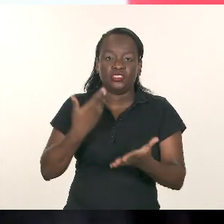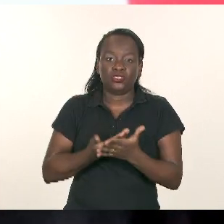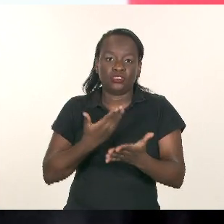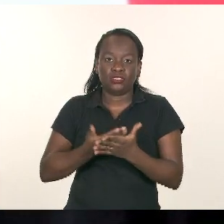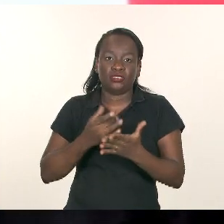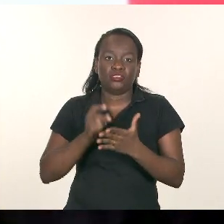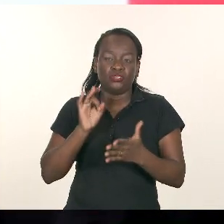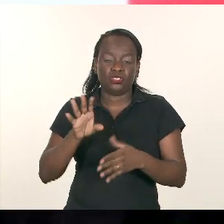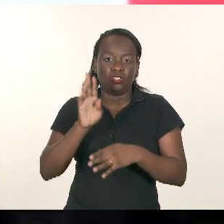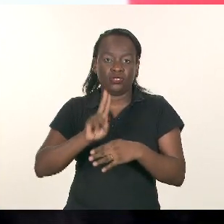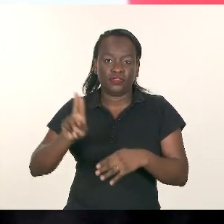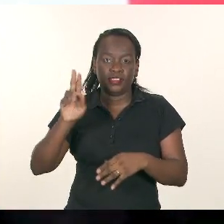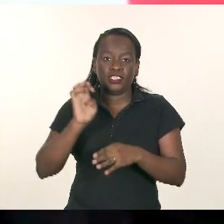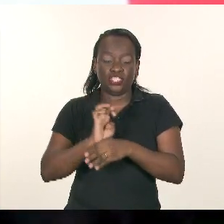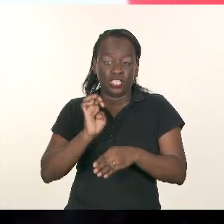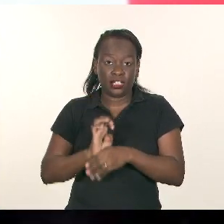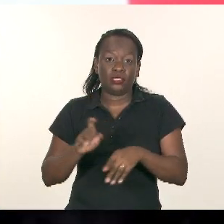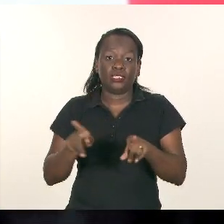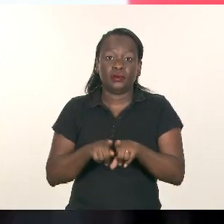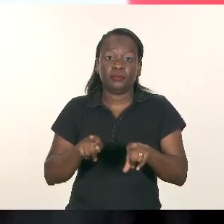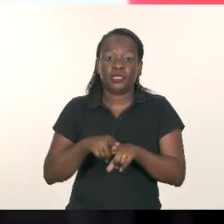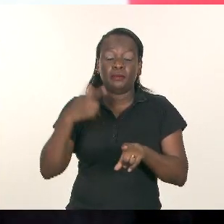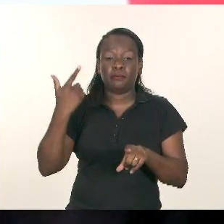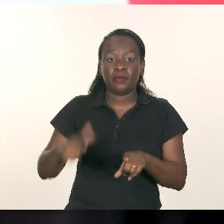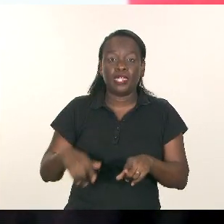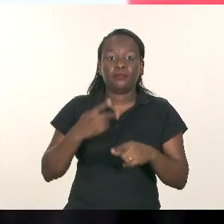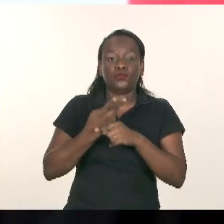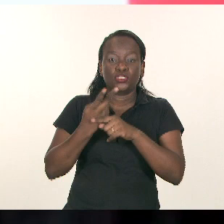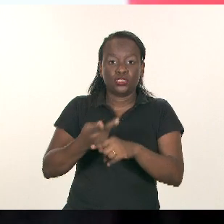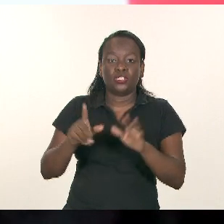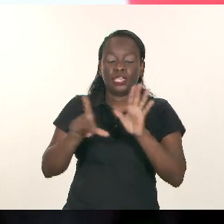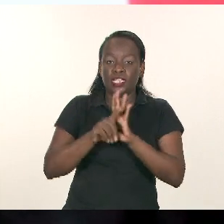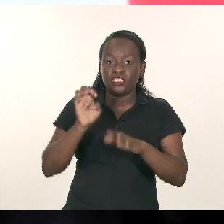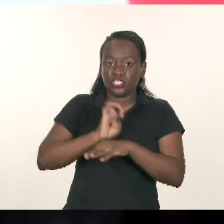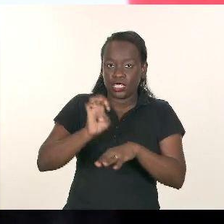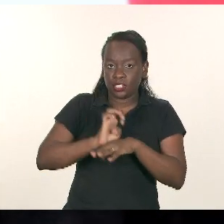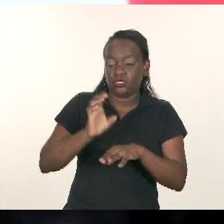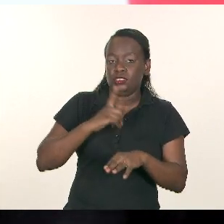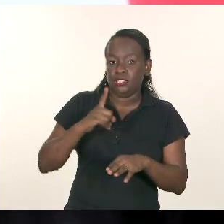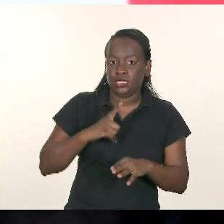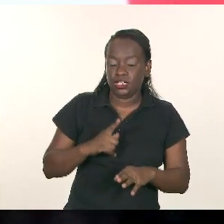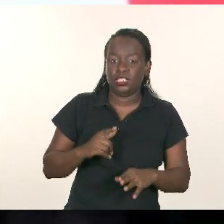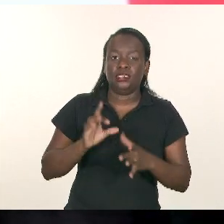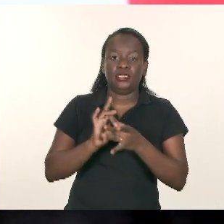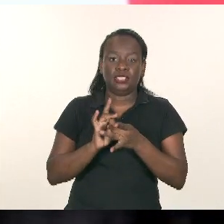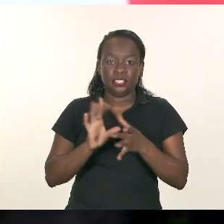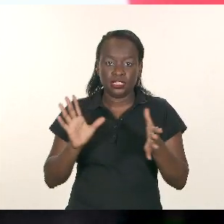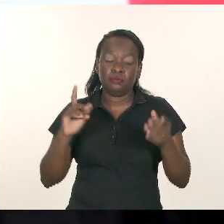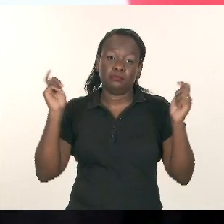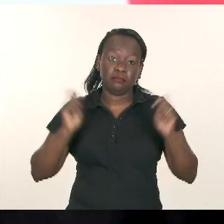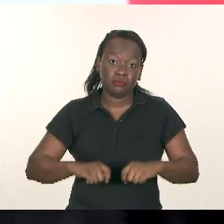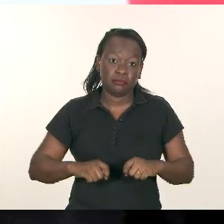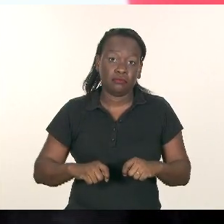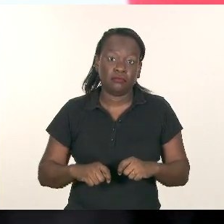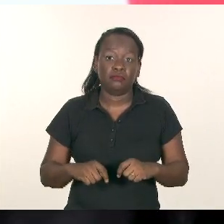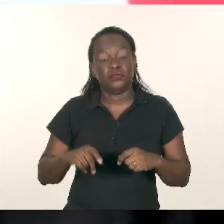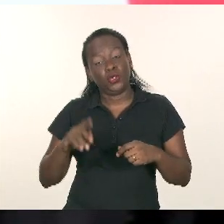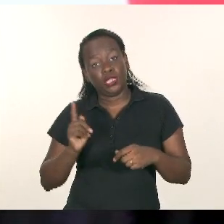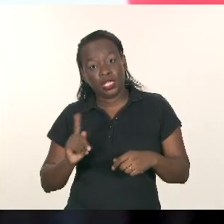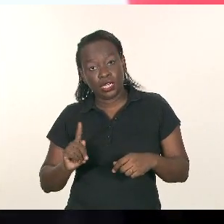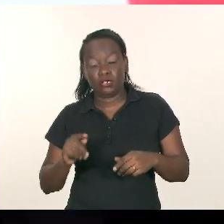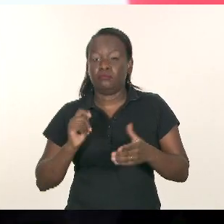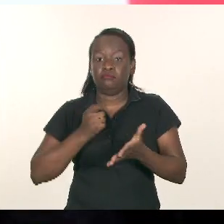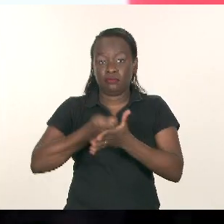universidades estaduais. Outra, buscando, assim como a lei de estágios prevê, deixar em aberto a possibilidade ou não